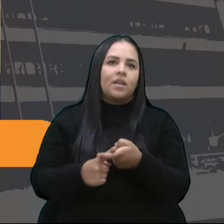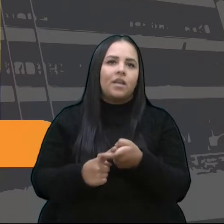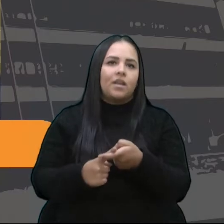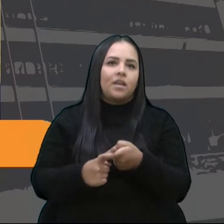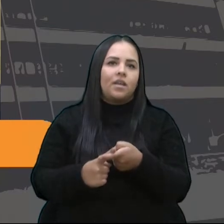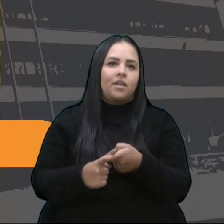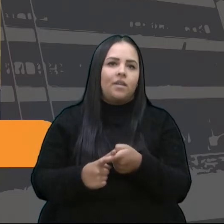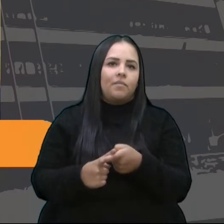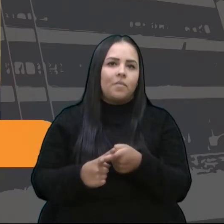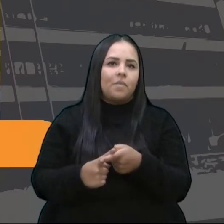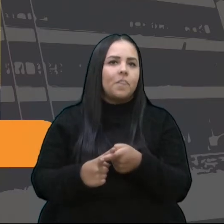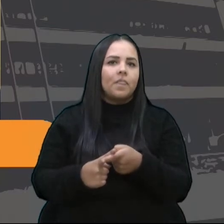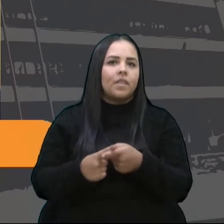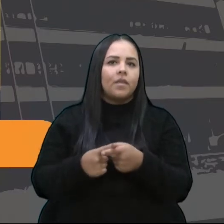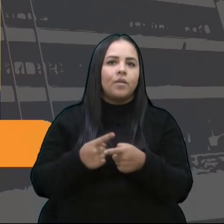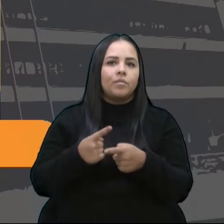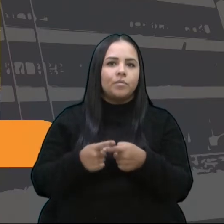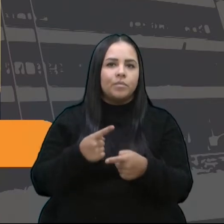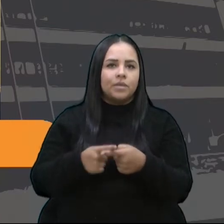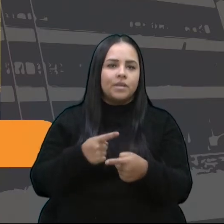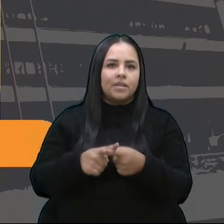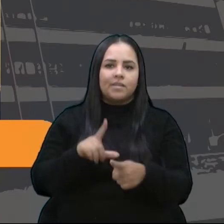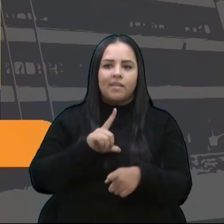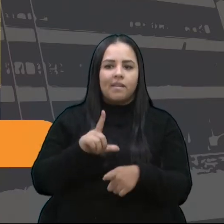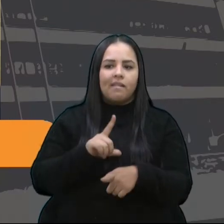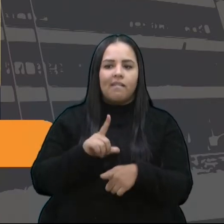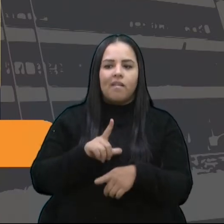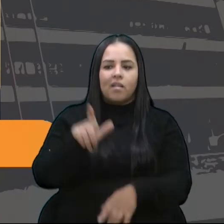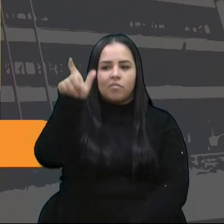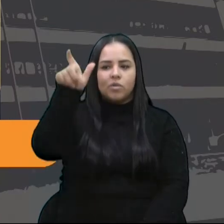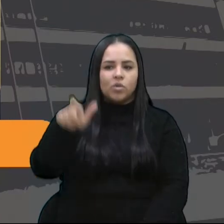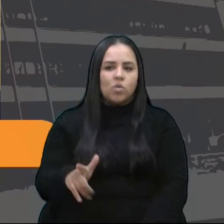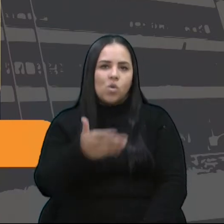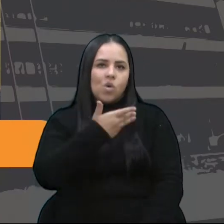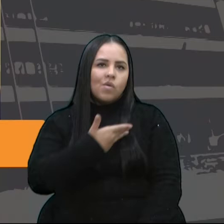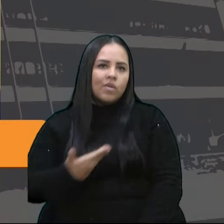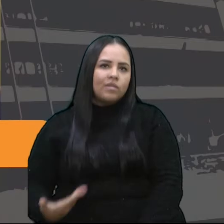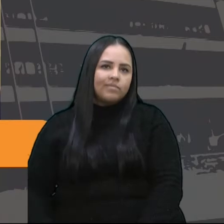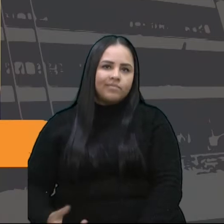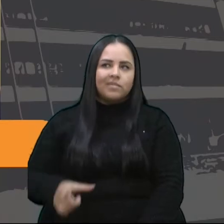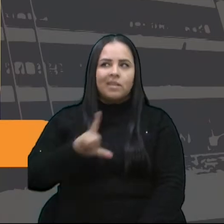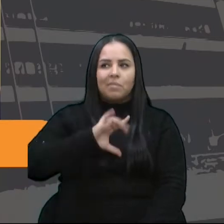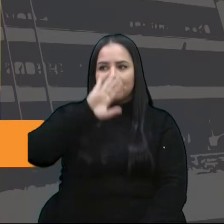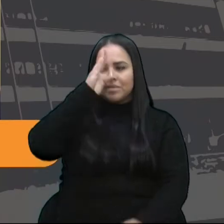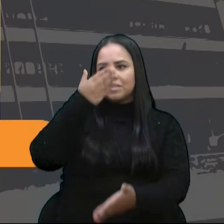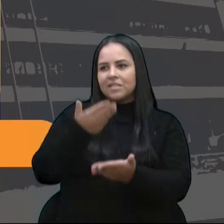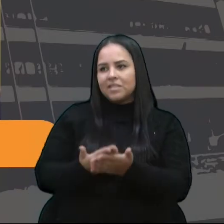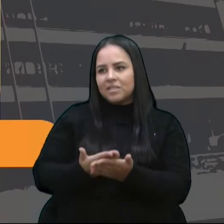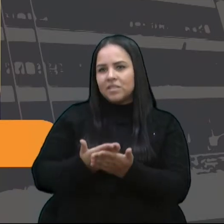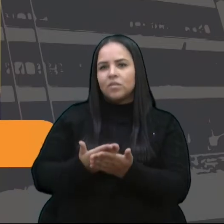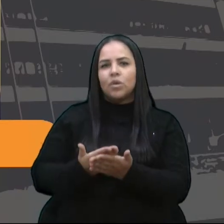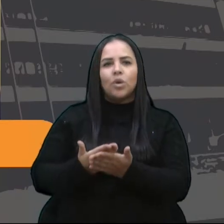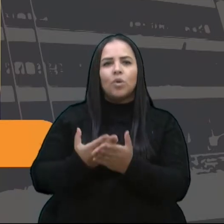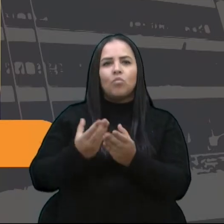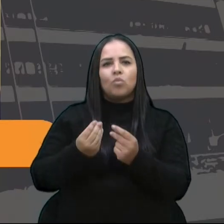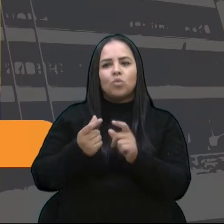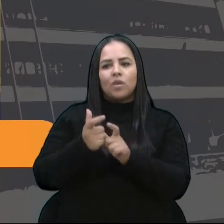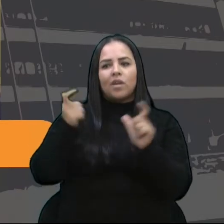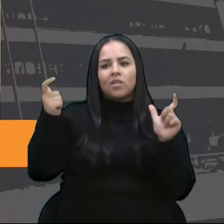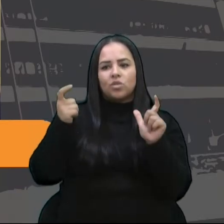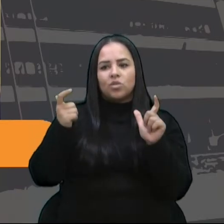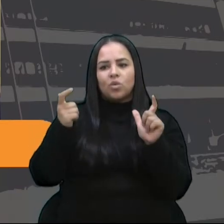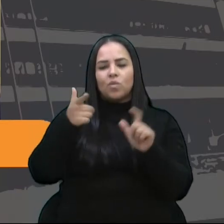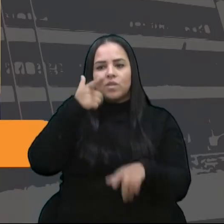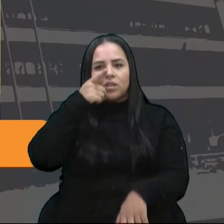a não ser realmente aquele governante que tem assim uma capacidade muito grande de compreender o papel